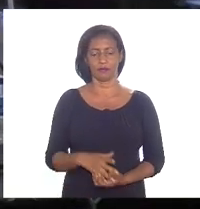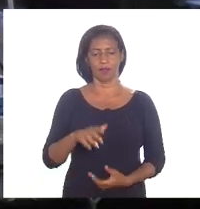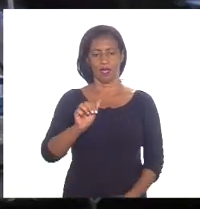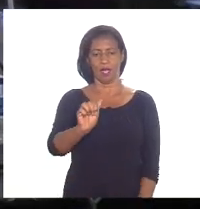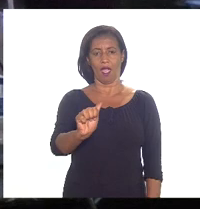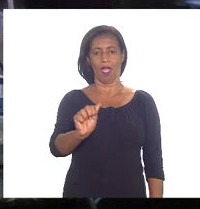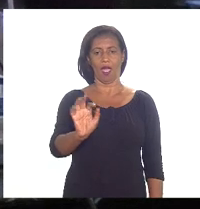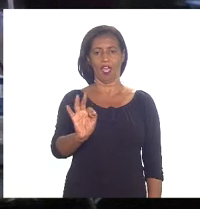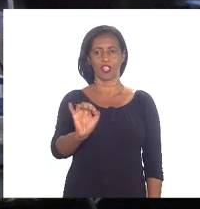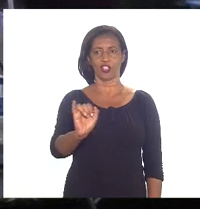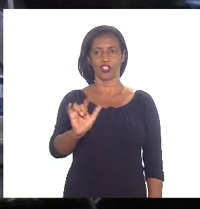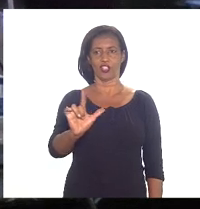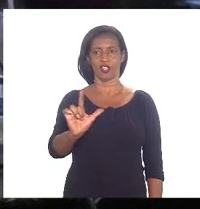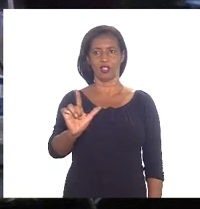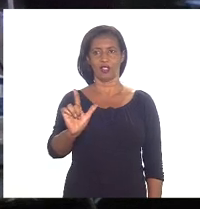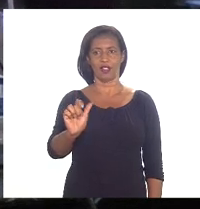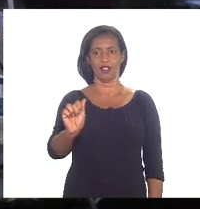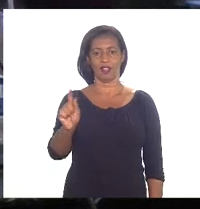Deputado Átila Nunes.